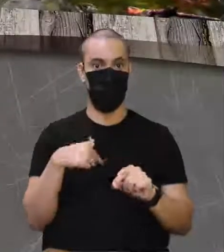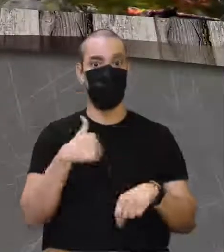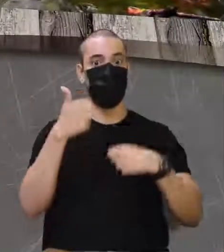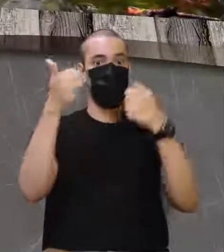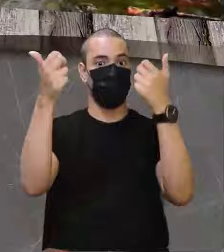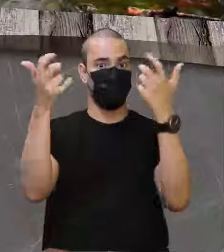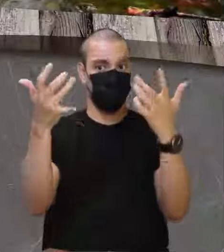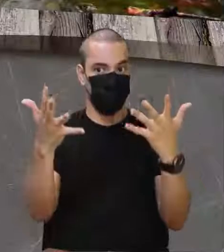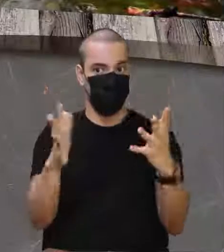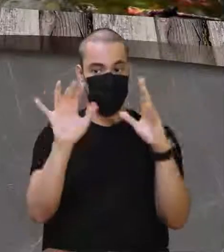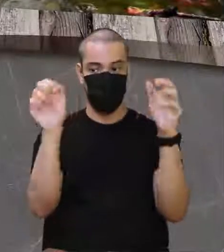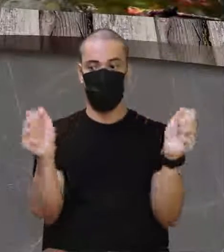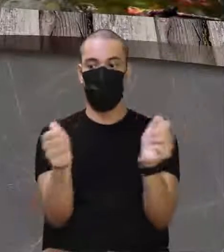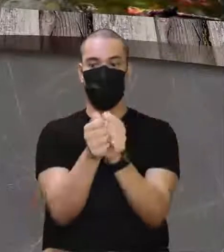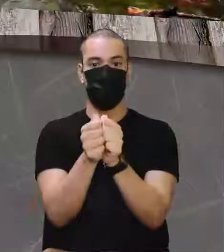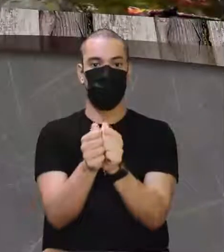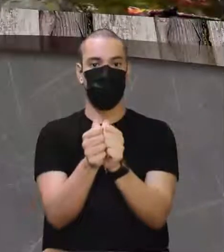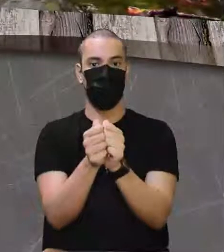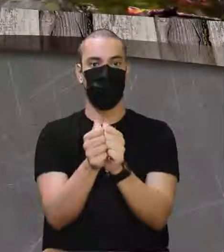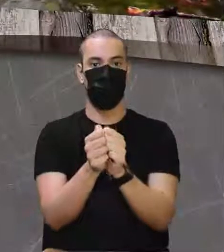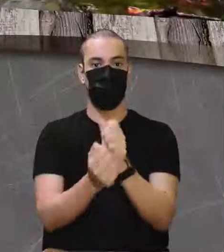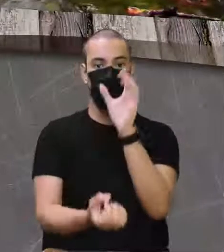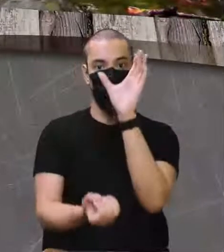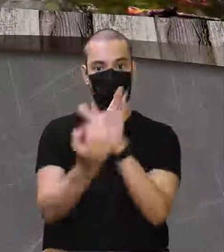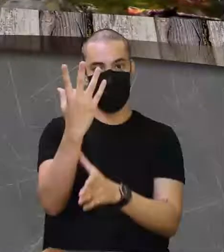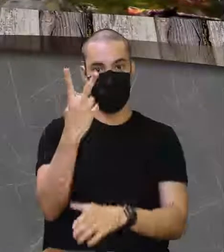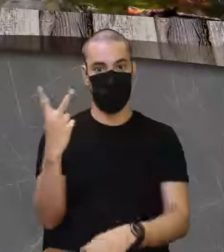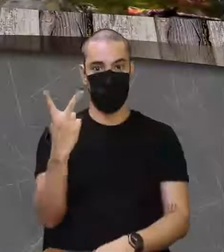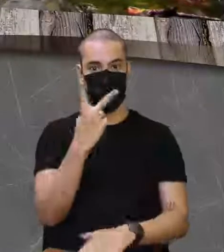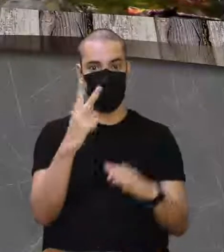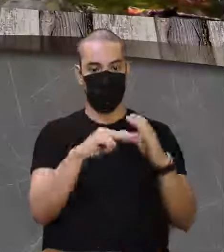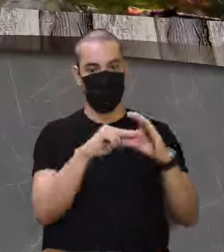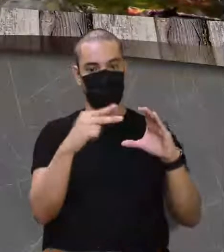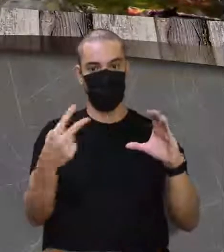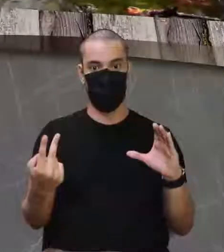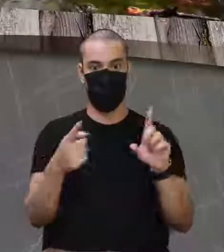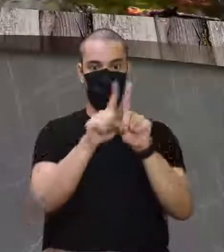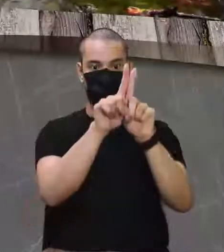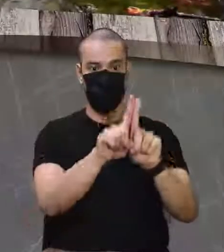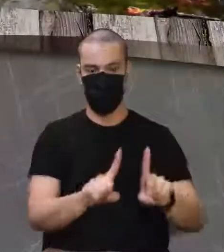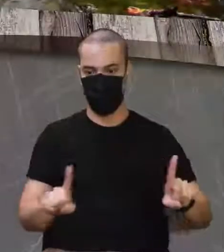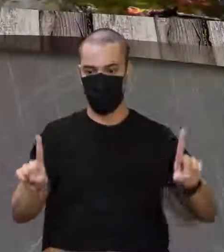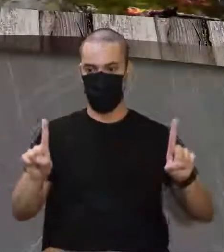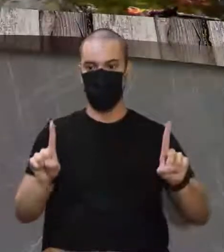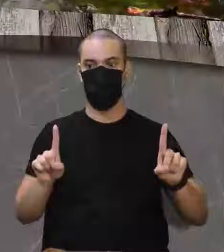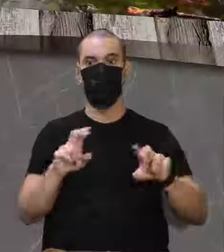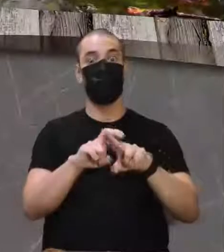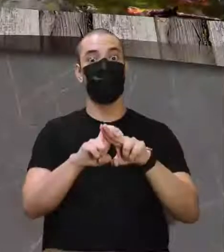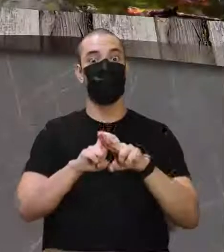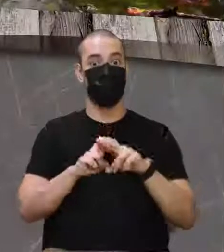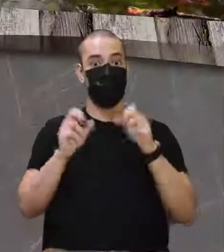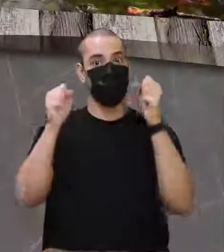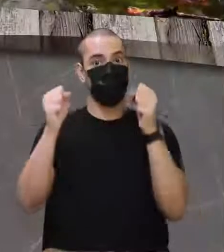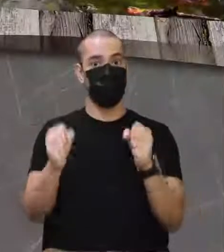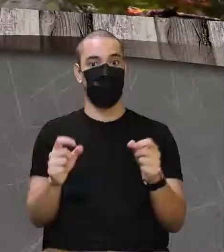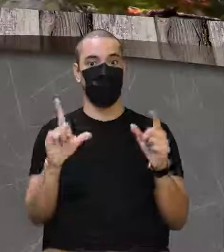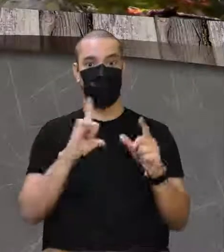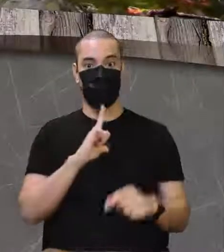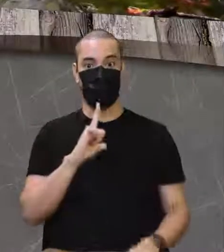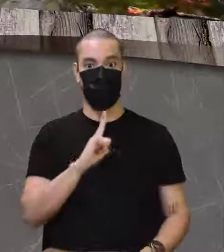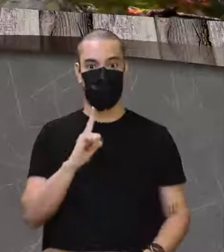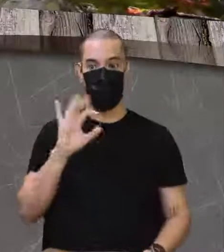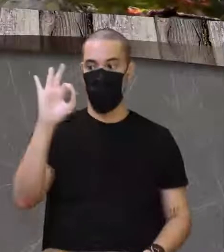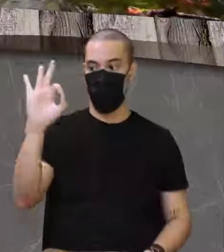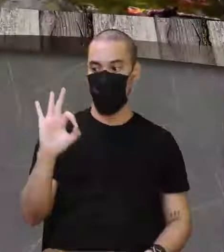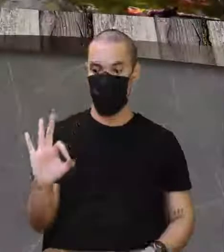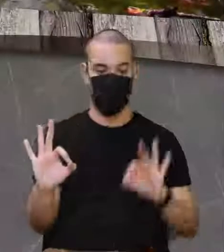fatores juntos, eles, na formação dos gametas, eles se separavam. Por isso que você poderia ter essa proporcionalidade